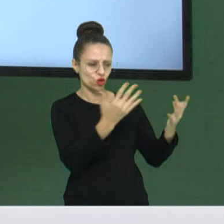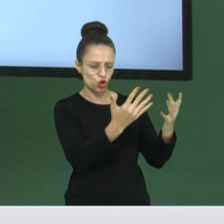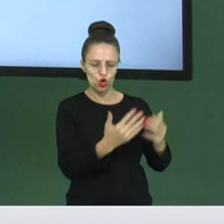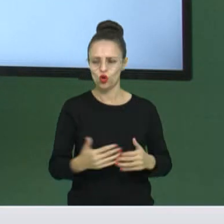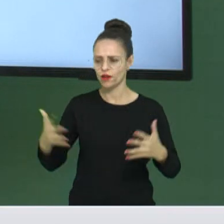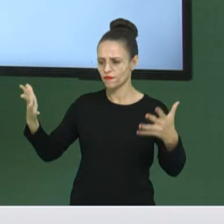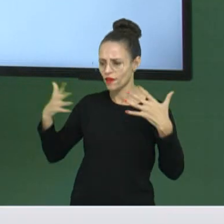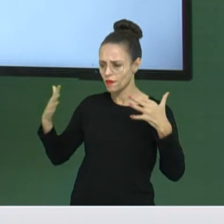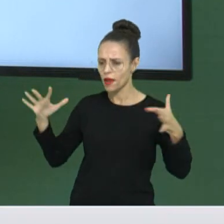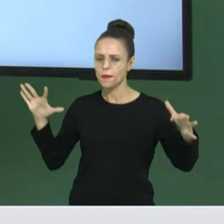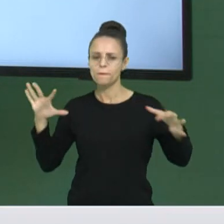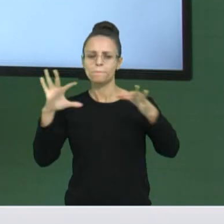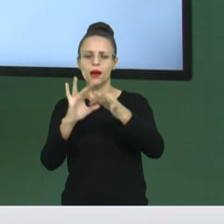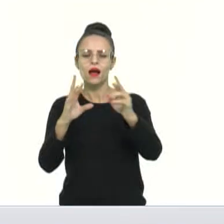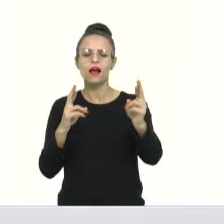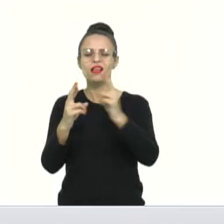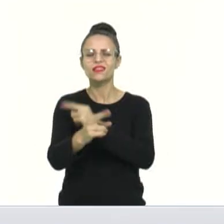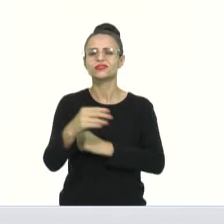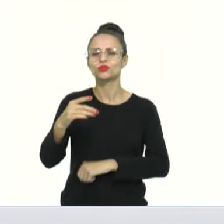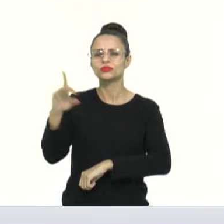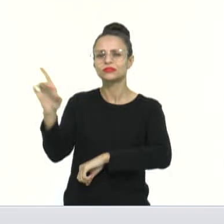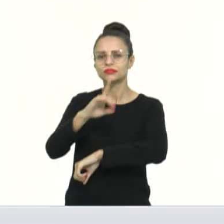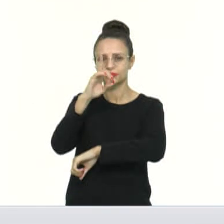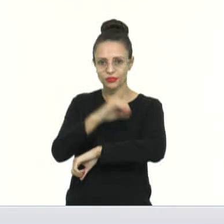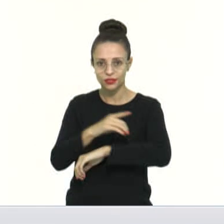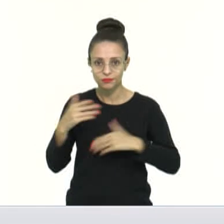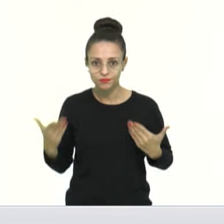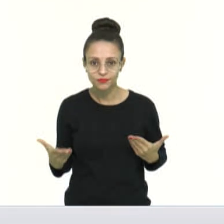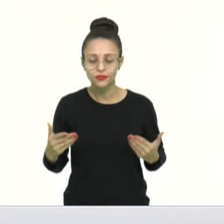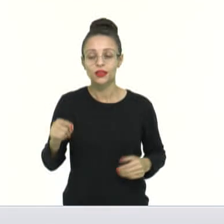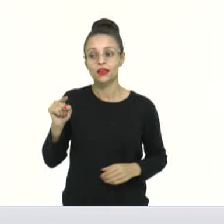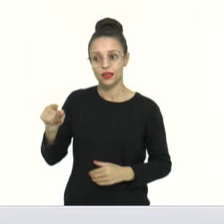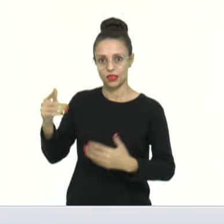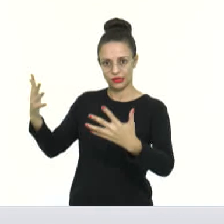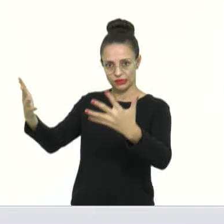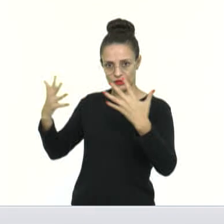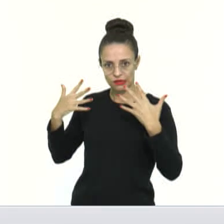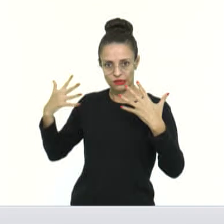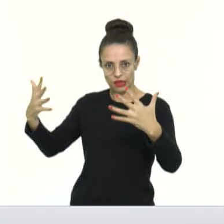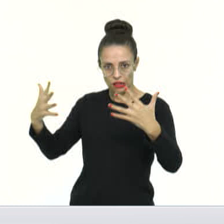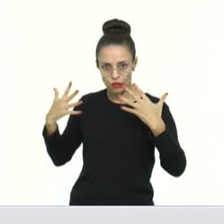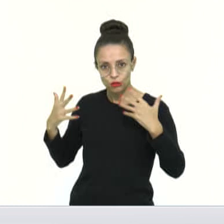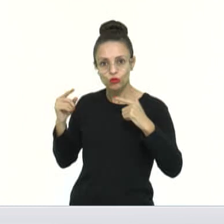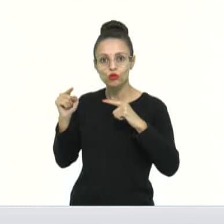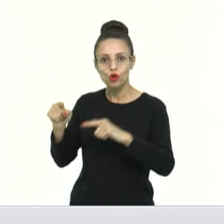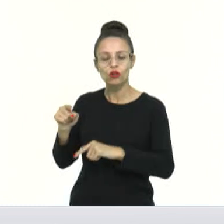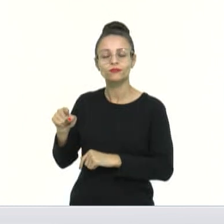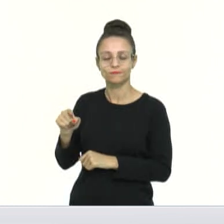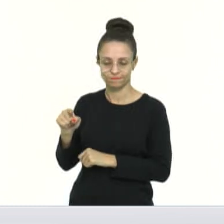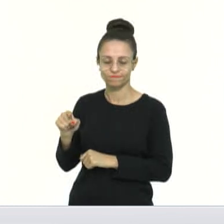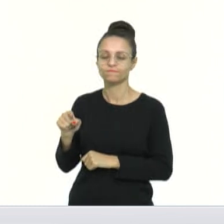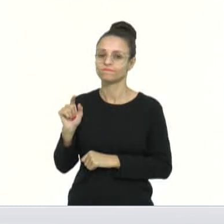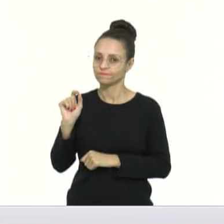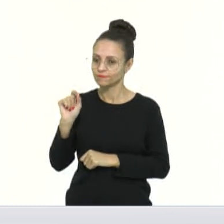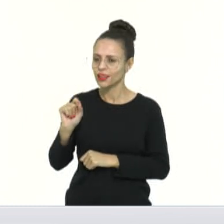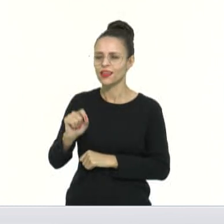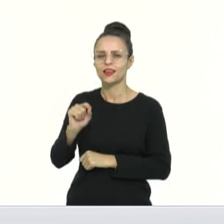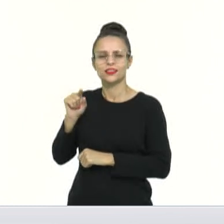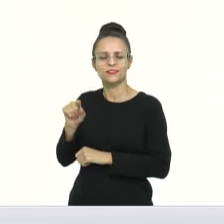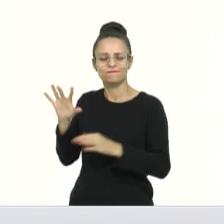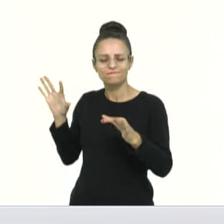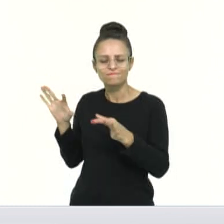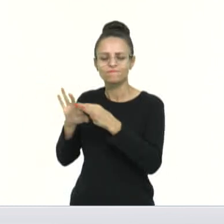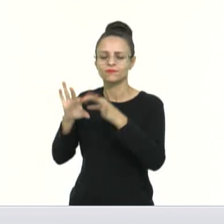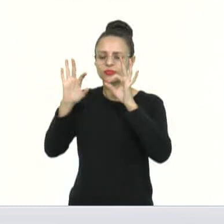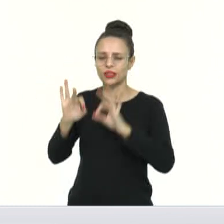com a dengue? Com a chegada da estação mais quente, o verão, temperatura